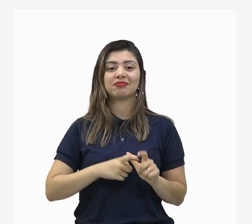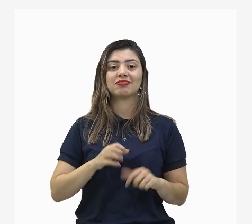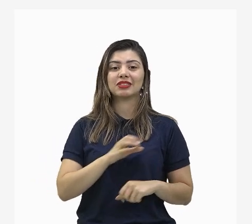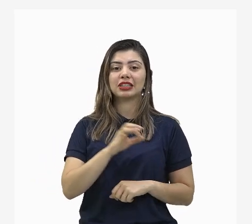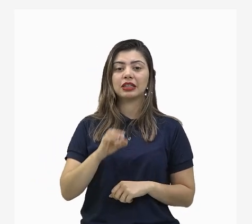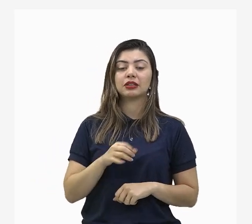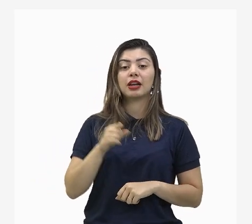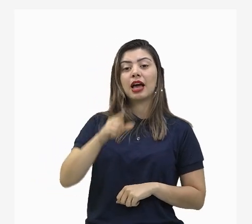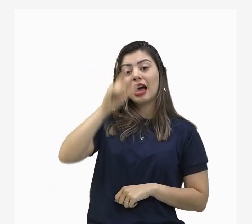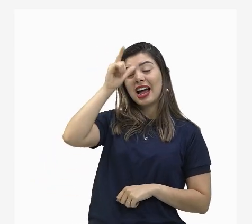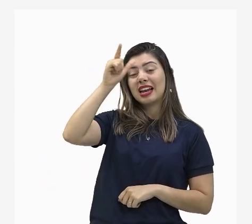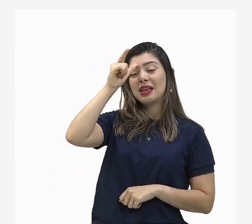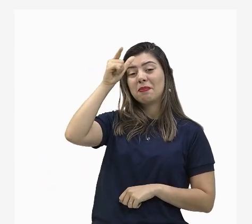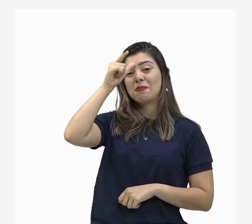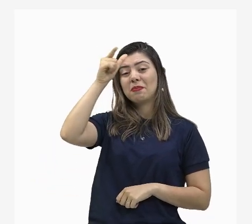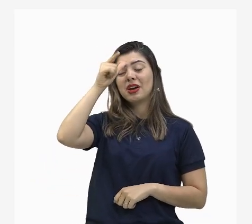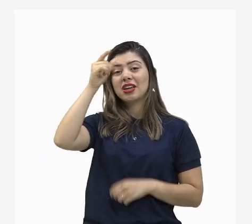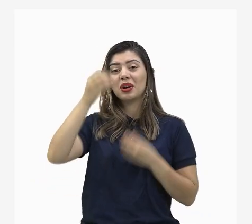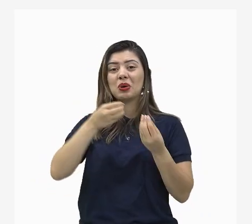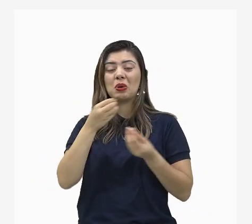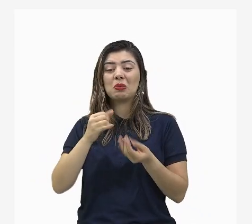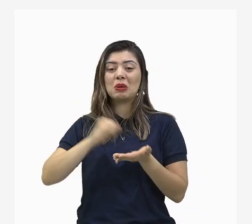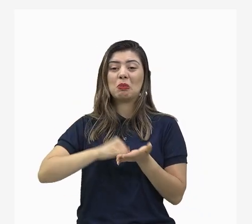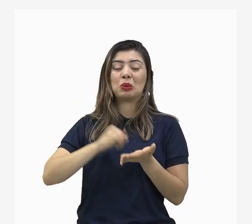Alemanha, 1920, devido, então, aí às